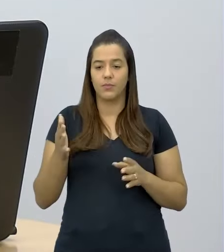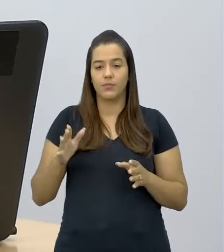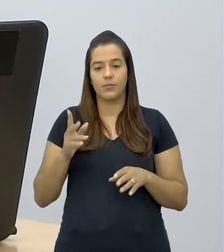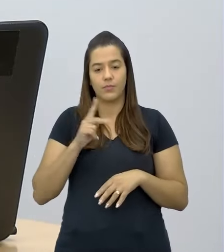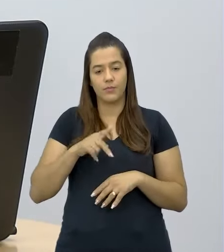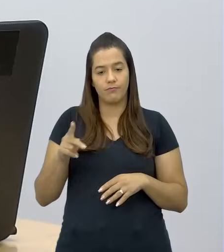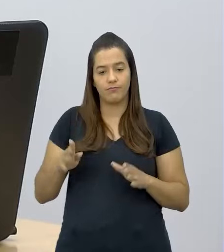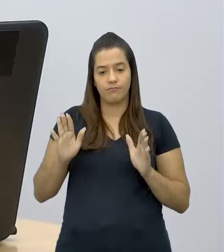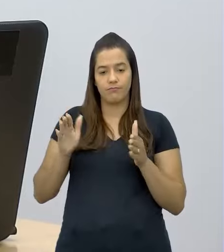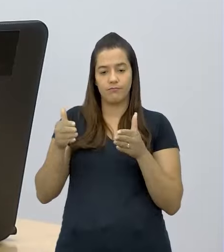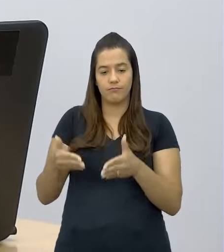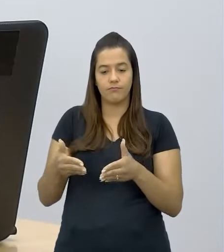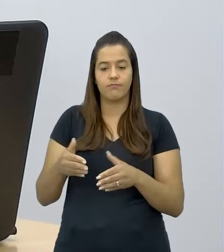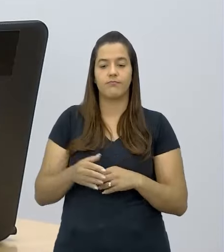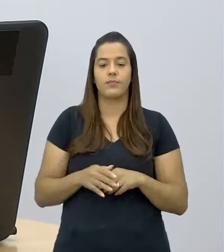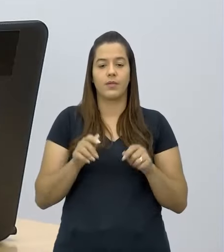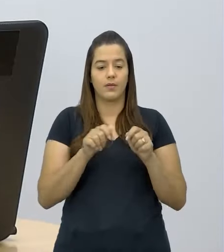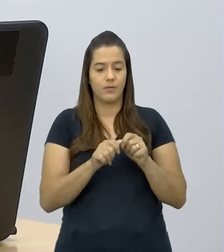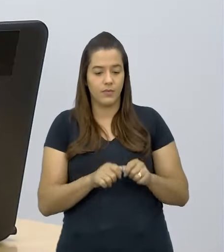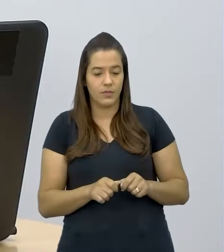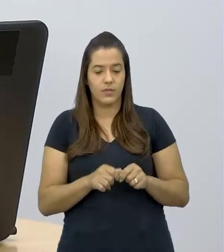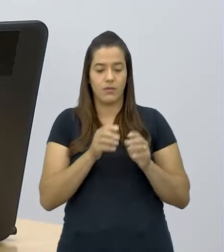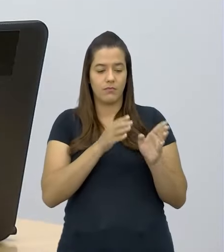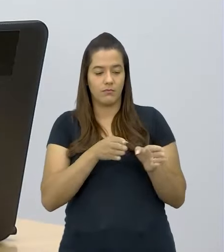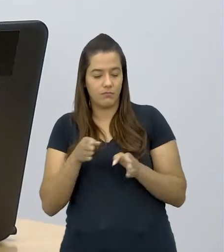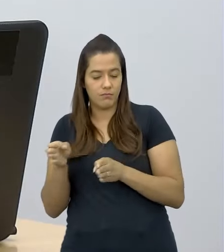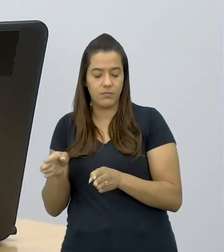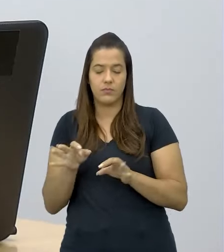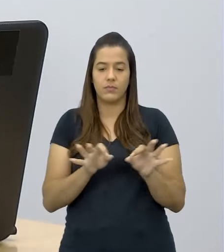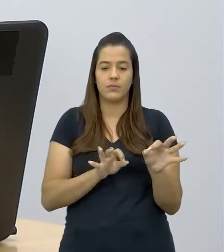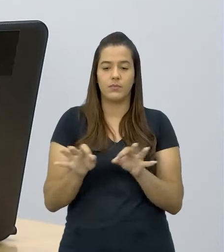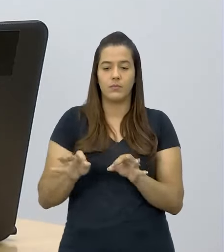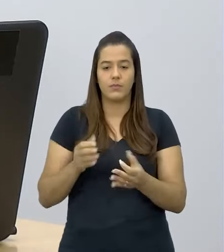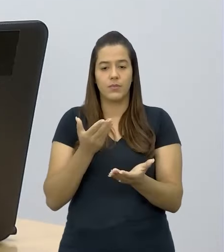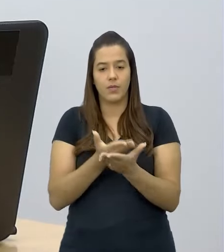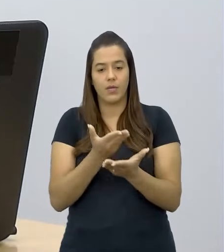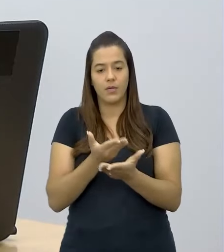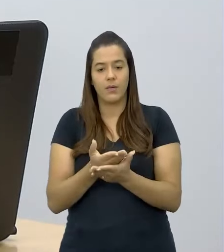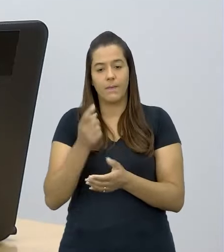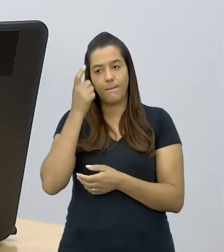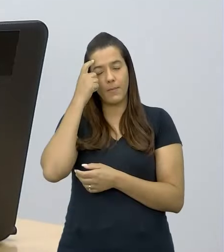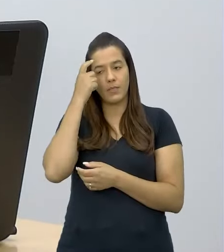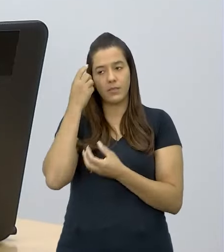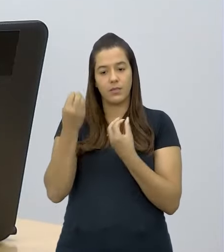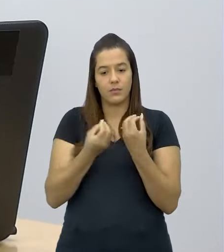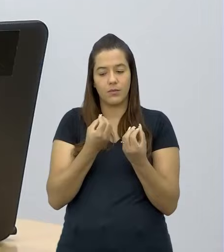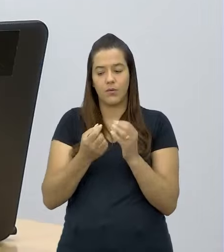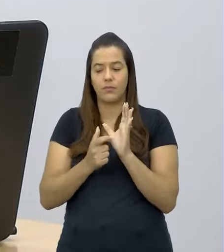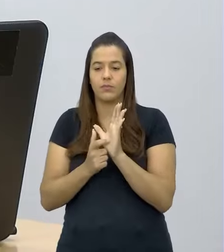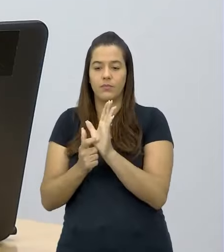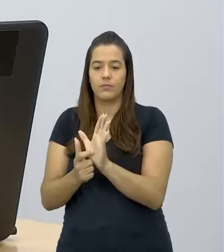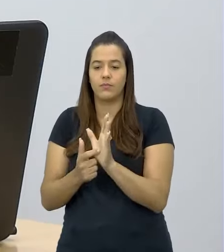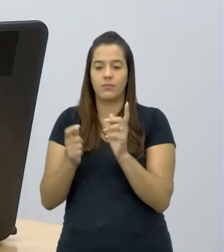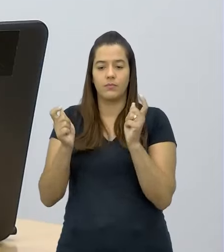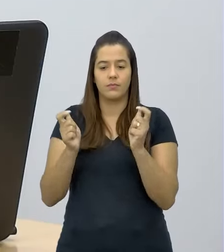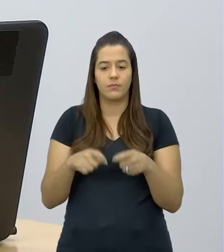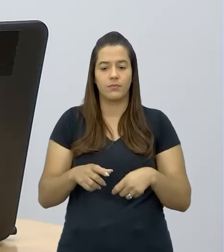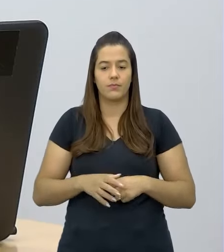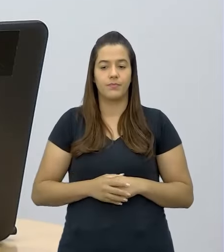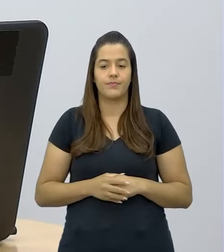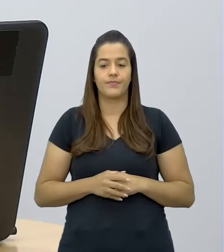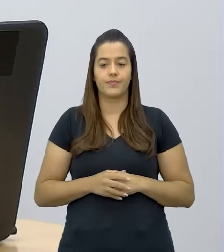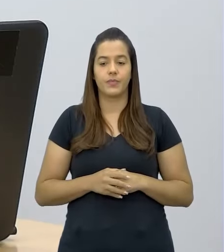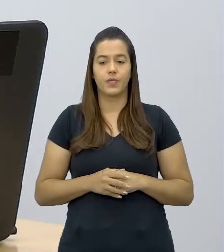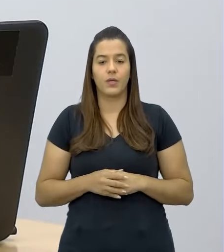ali, né, montando, planejando as suas aulas, né, pensar em como isso pode aparecer, né, como